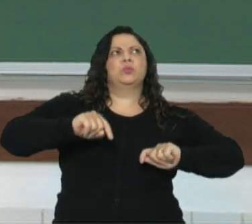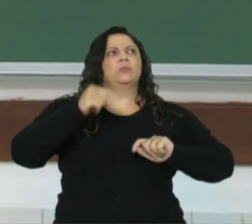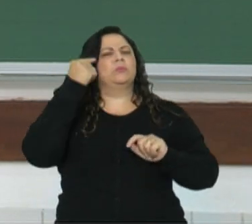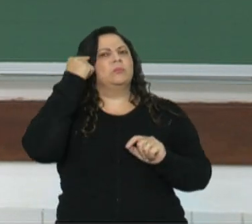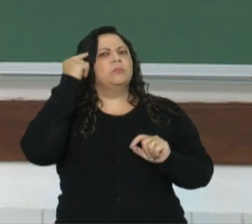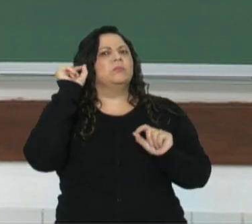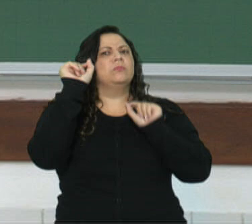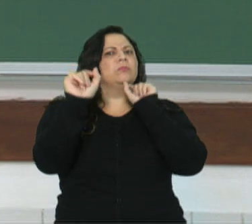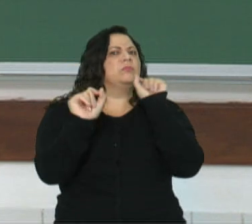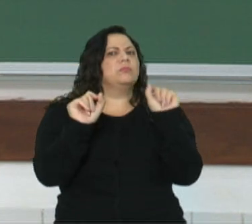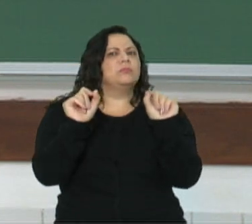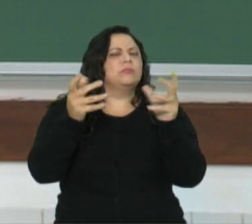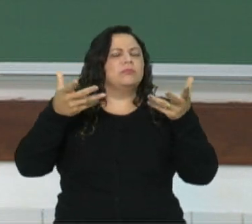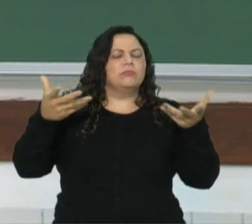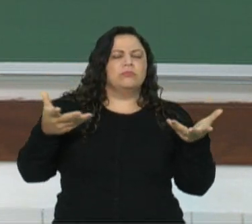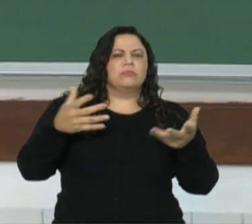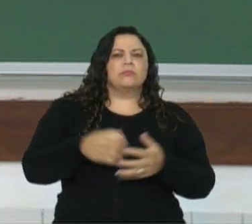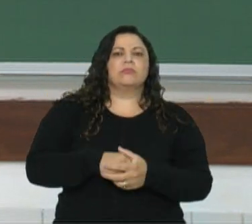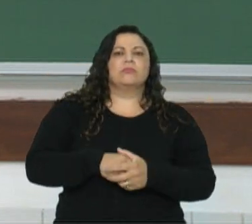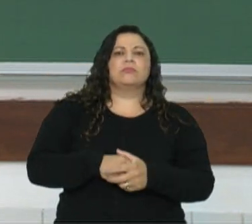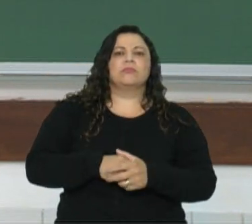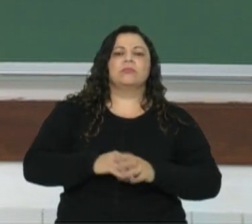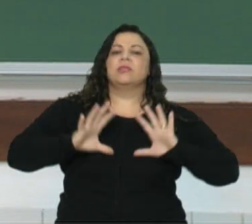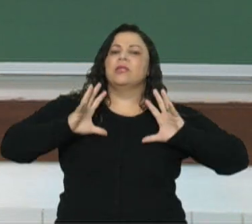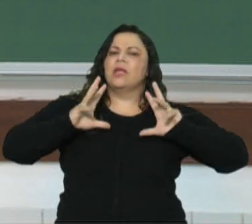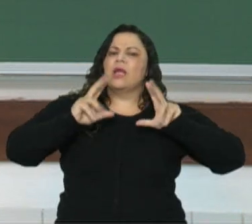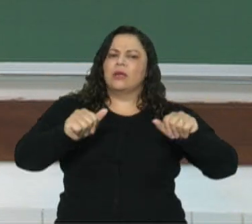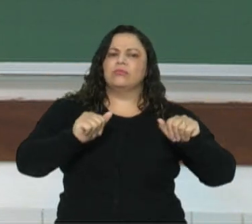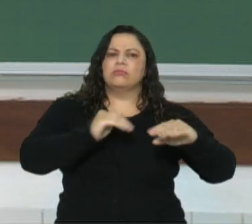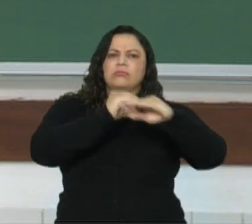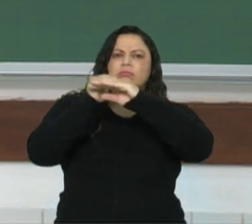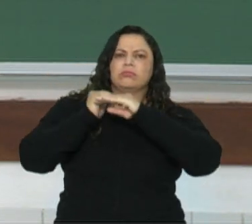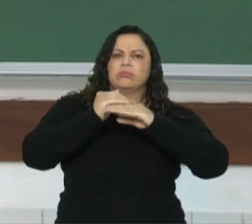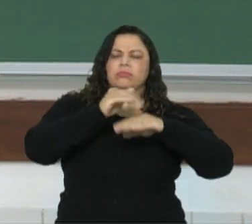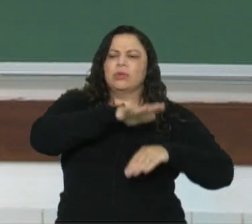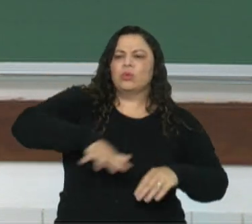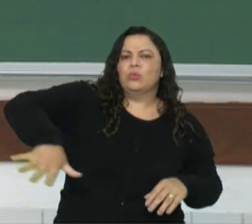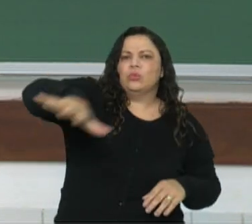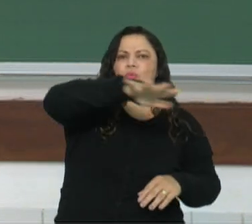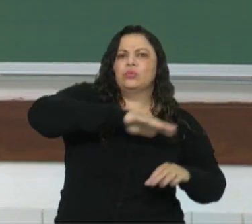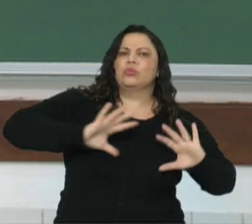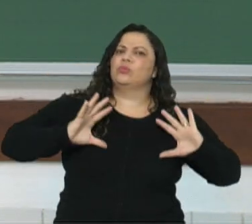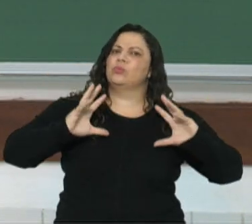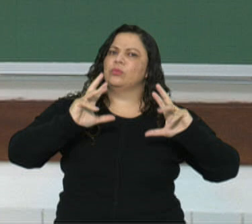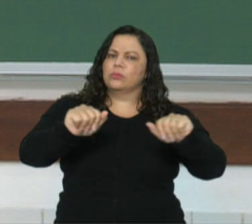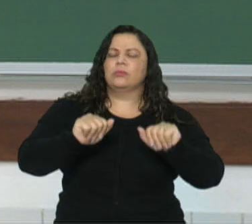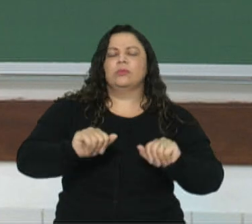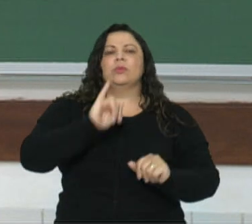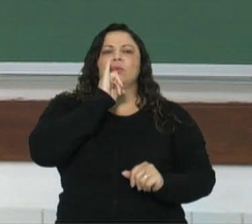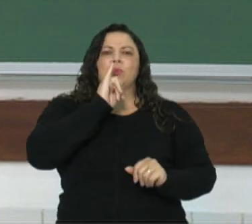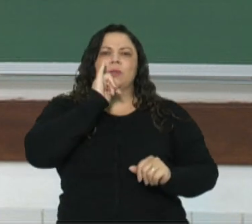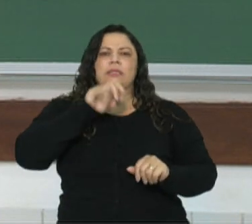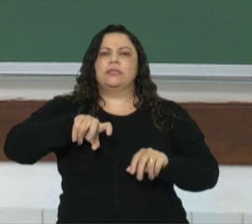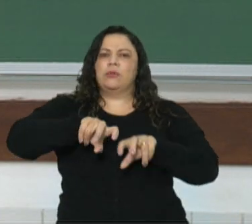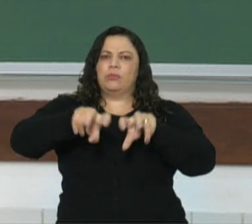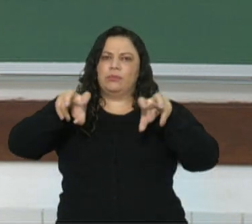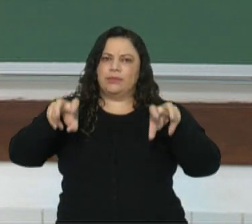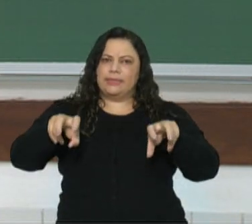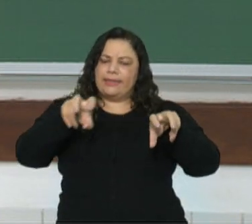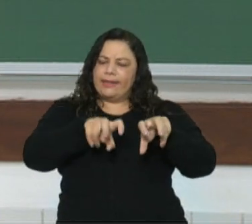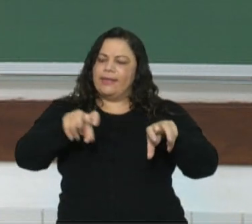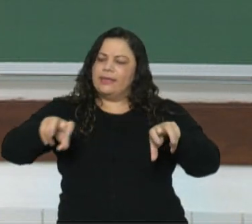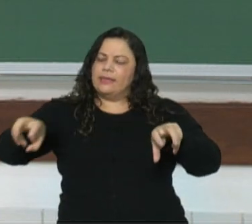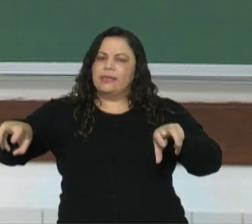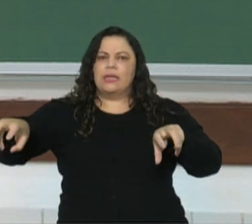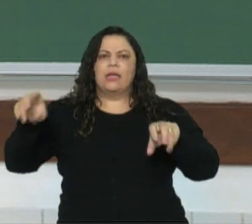fazia a generalização das coisas. No exemplo que eu dava da cadeira, bastava olhar